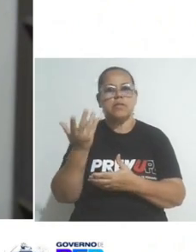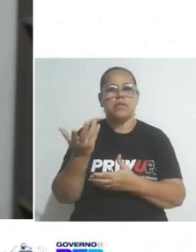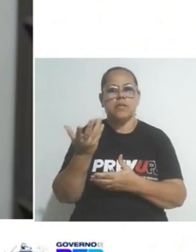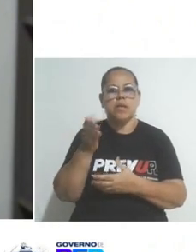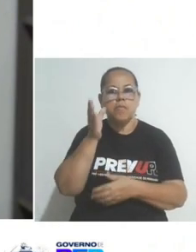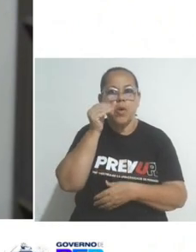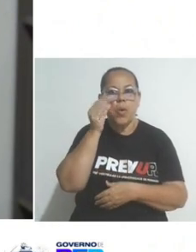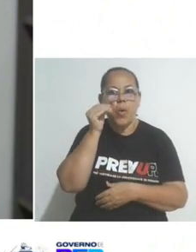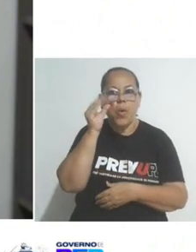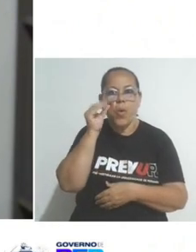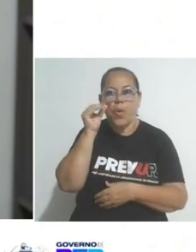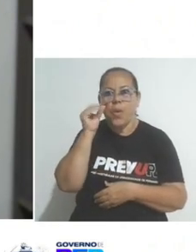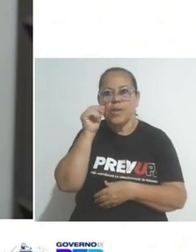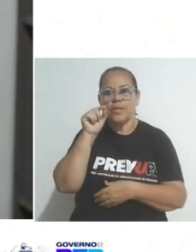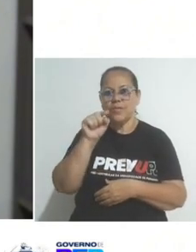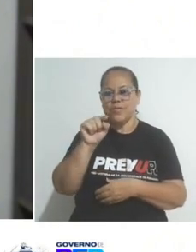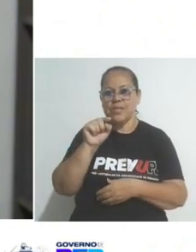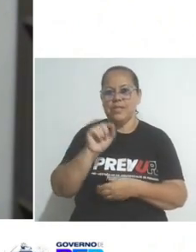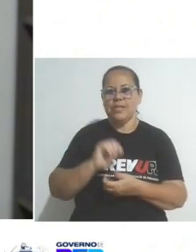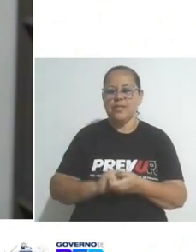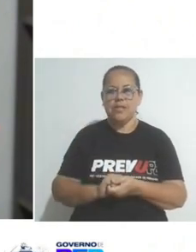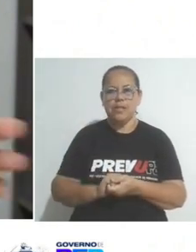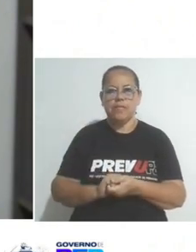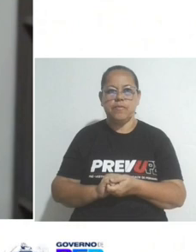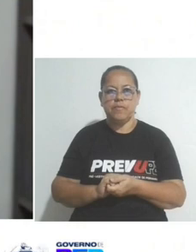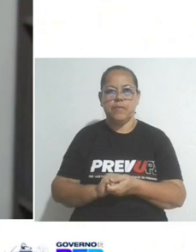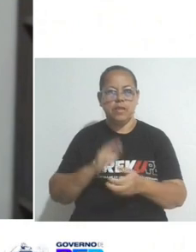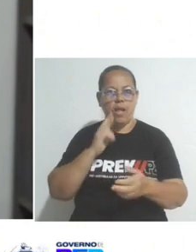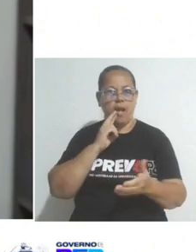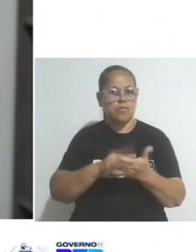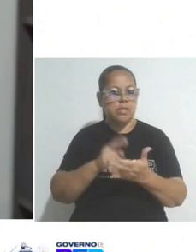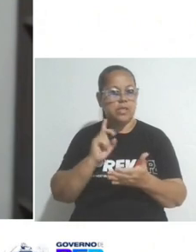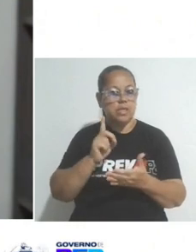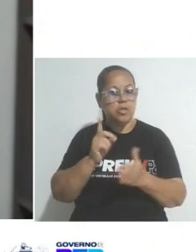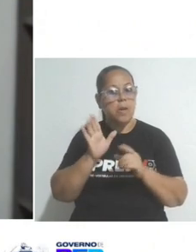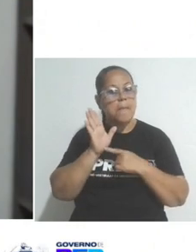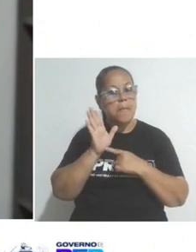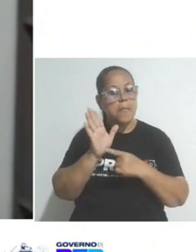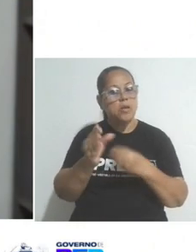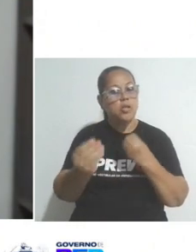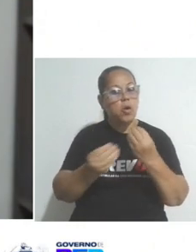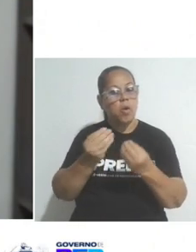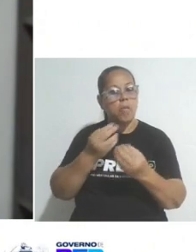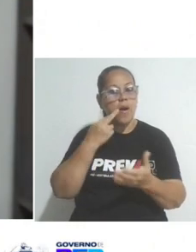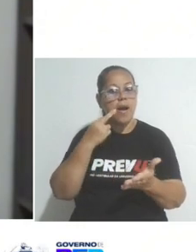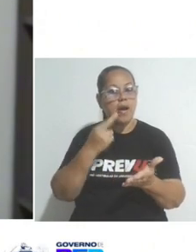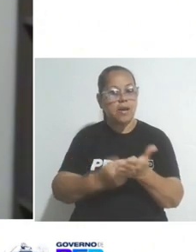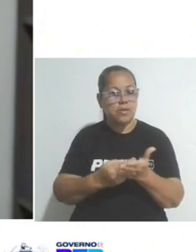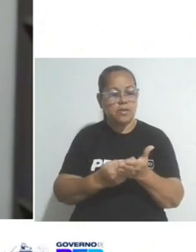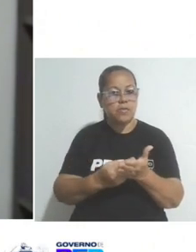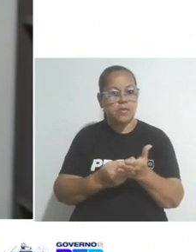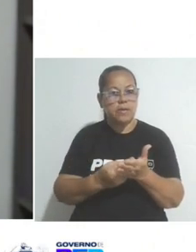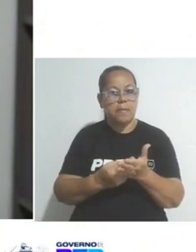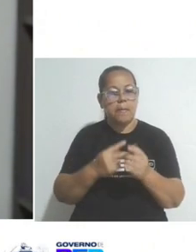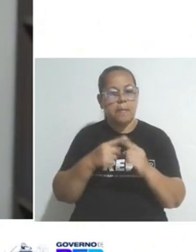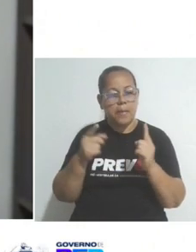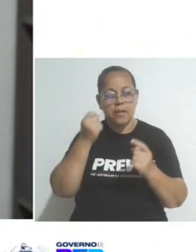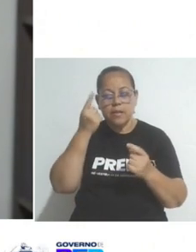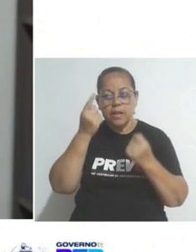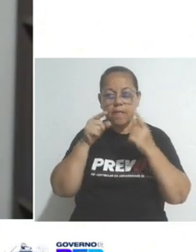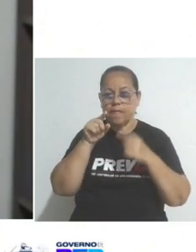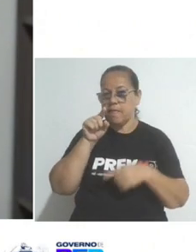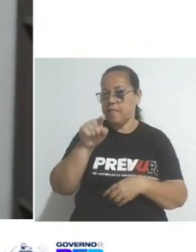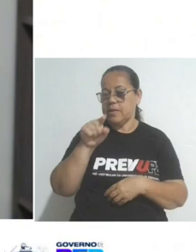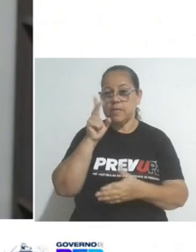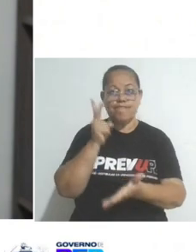curiosidade em vocês a gente não traz respostas a gente indica caminhos para as resoluções mas a ideia é que